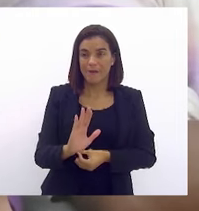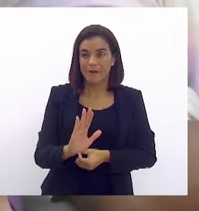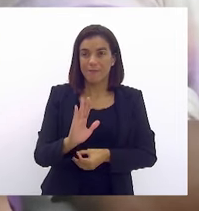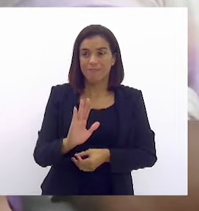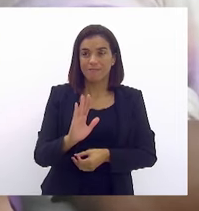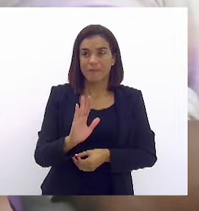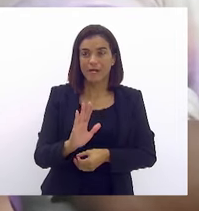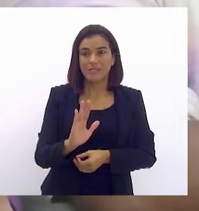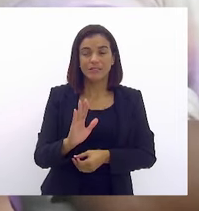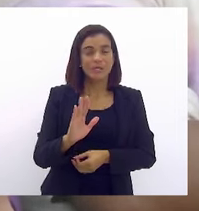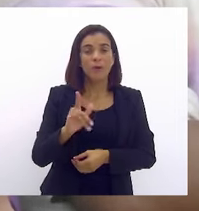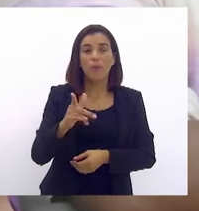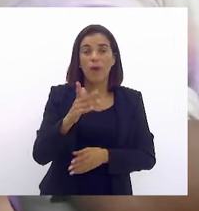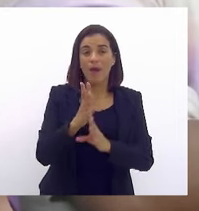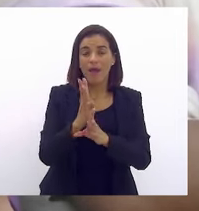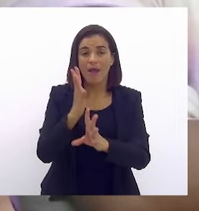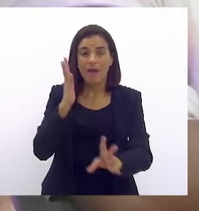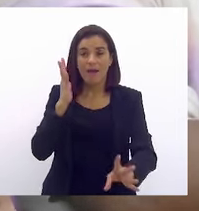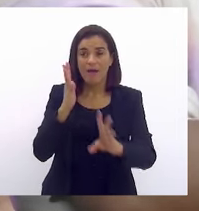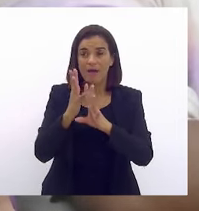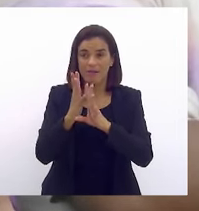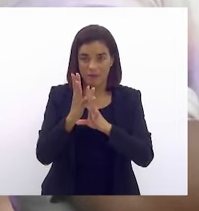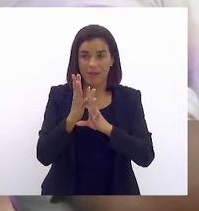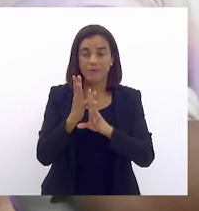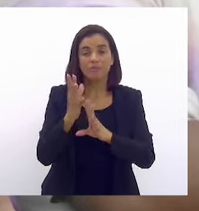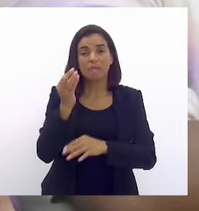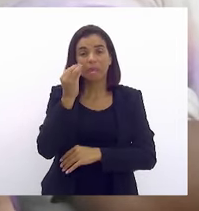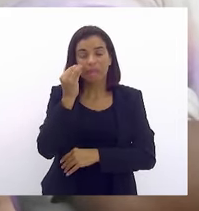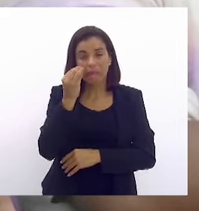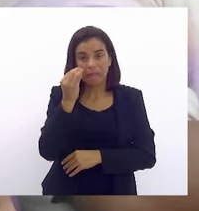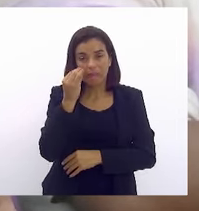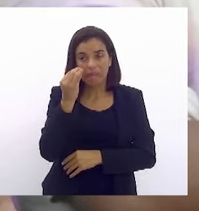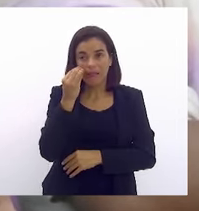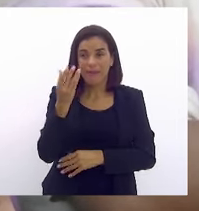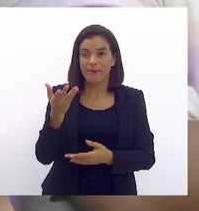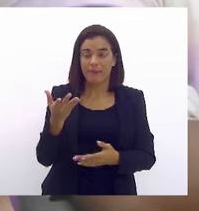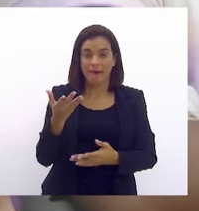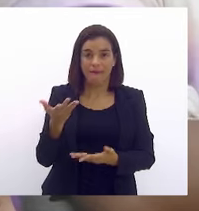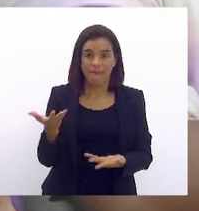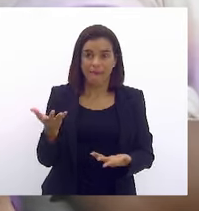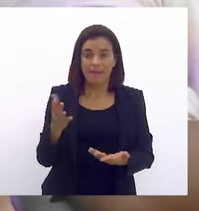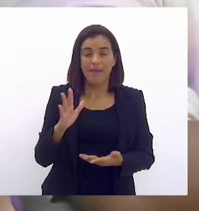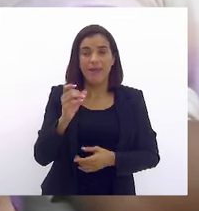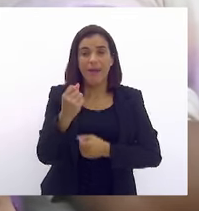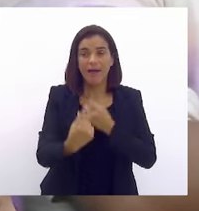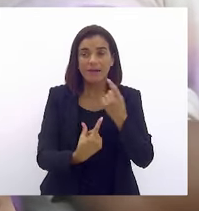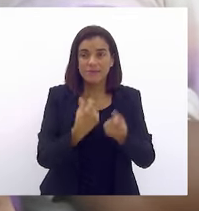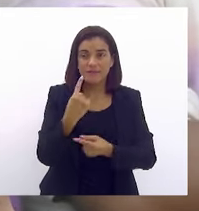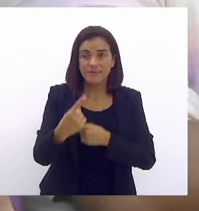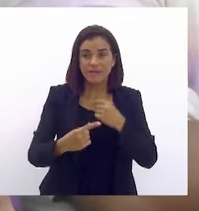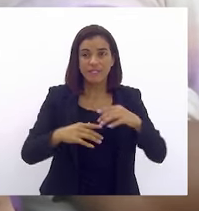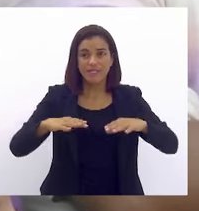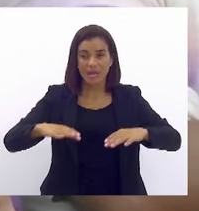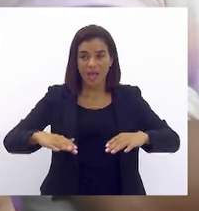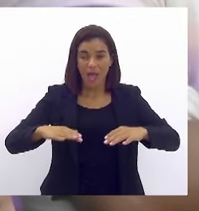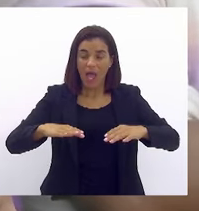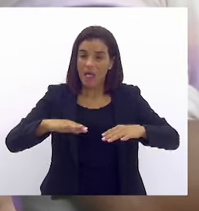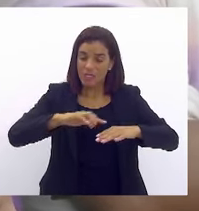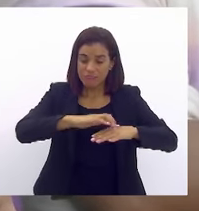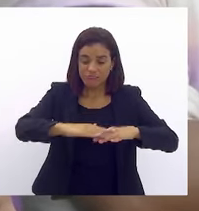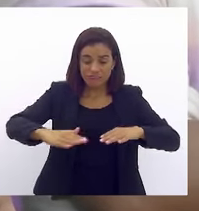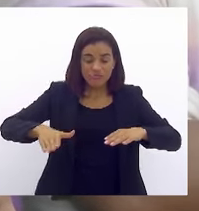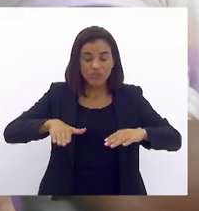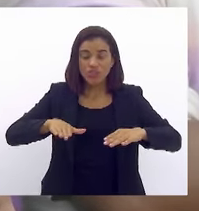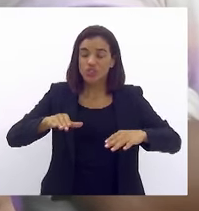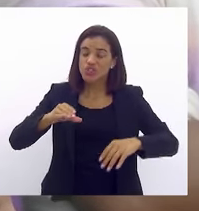pessoas, dormiram na fila para fazer o CRAS atrás do Mumbuca, nossa cidade sendo invadida. E, às vezes, a beira da lagoa sofre, porque não tem